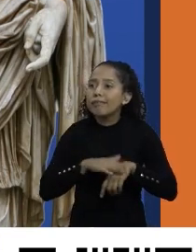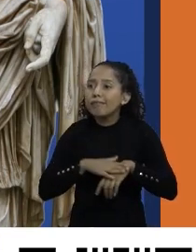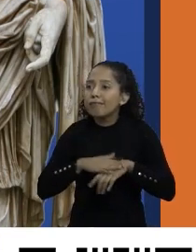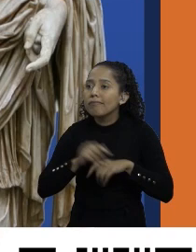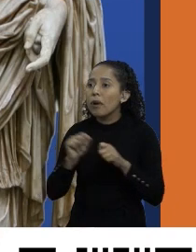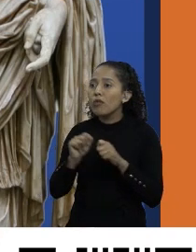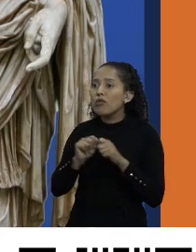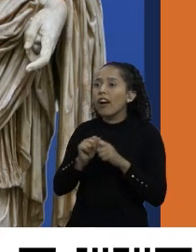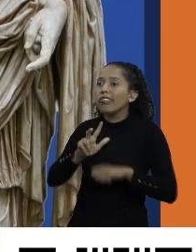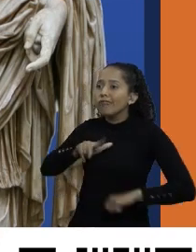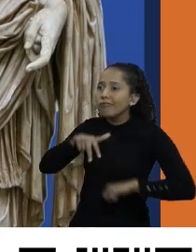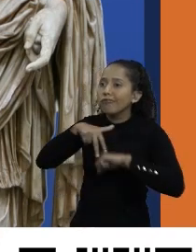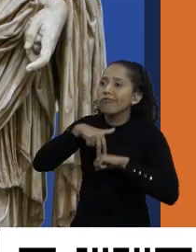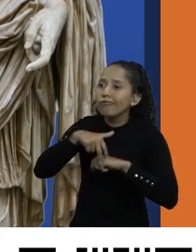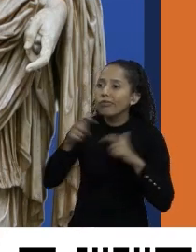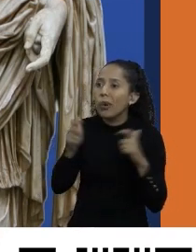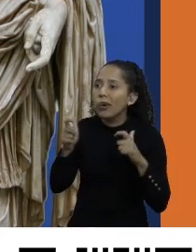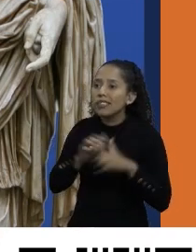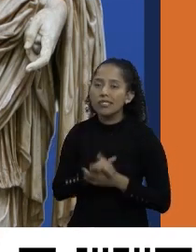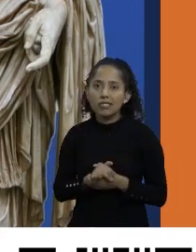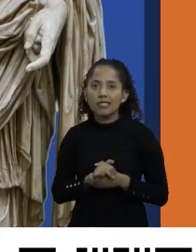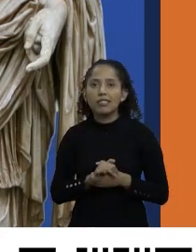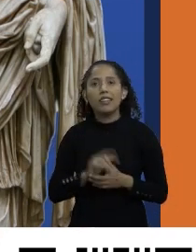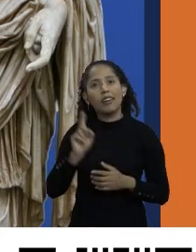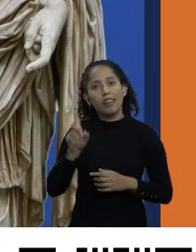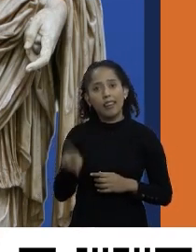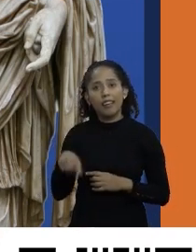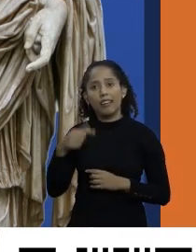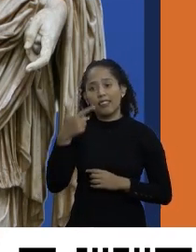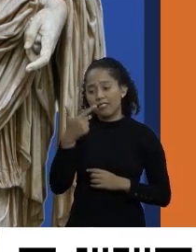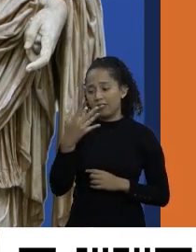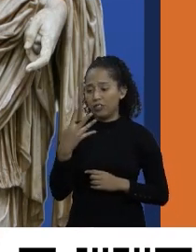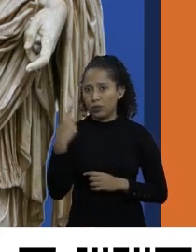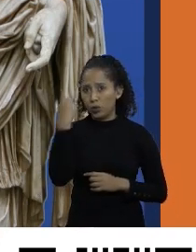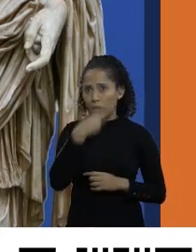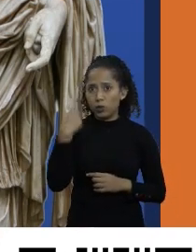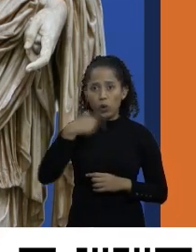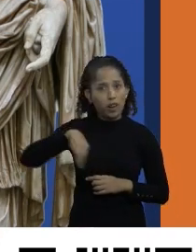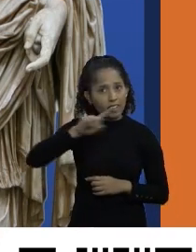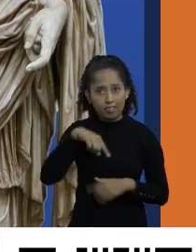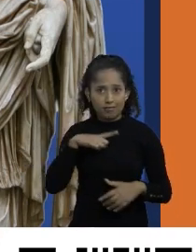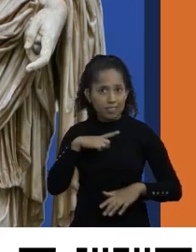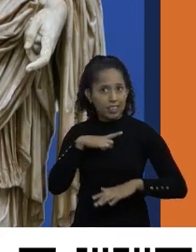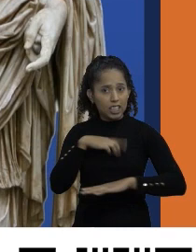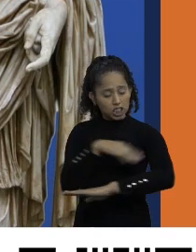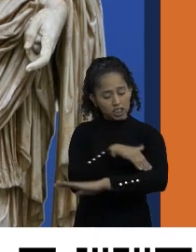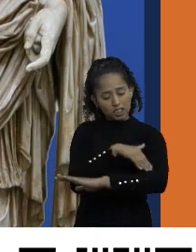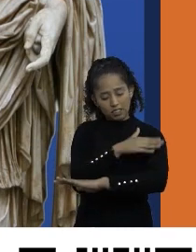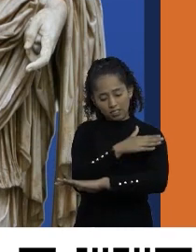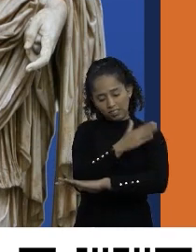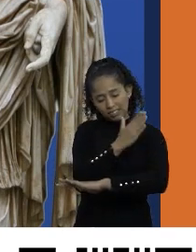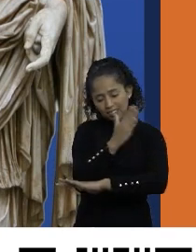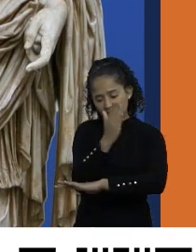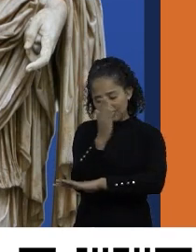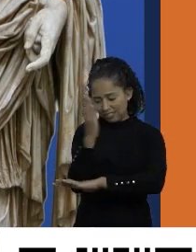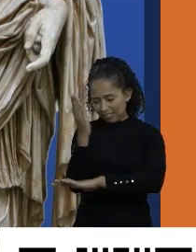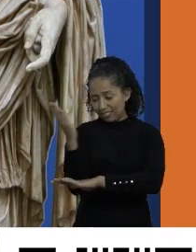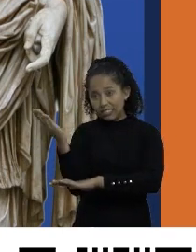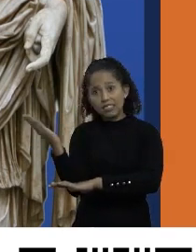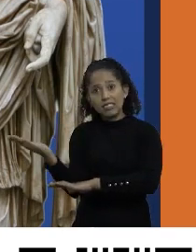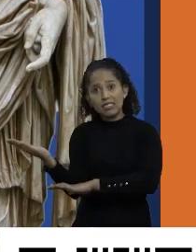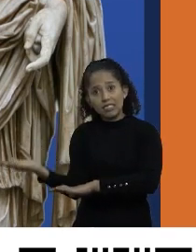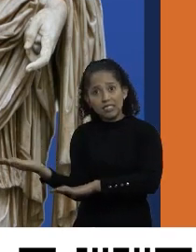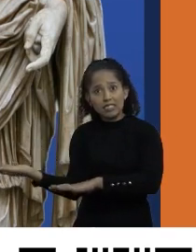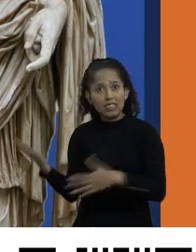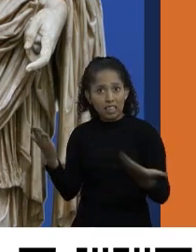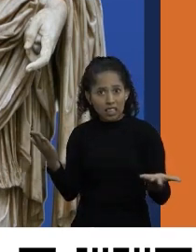Aonde que acontece nas 24 horas que todos nós aqui temos? Ninguém nesse planeta tem um